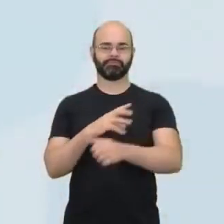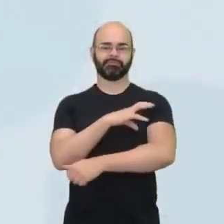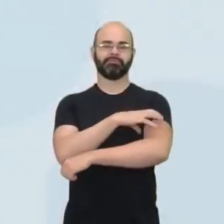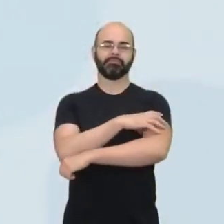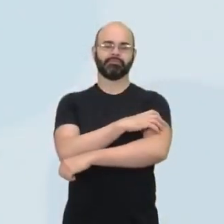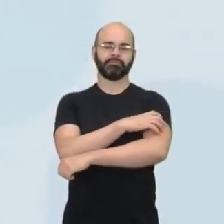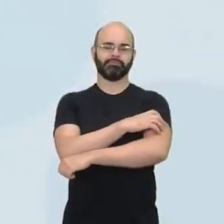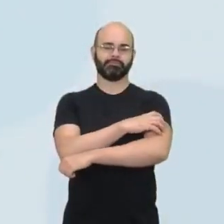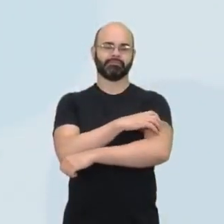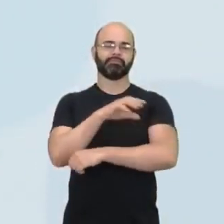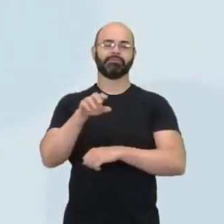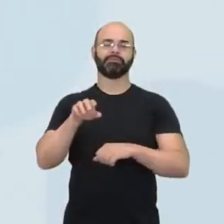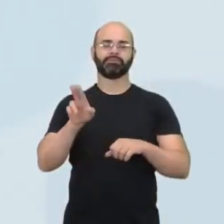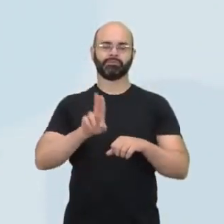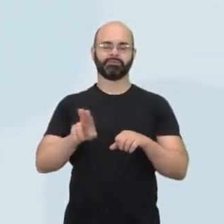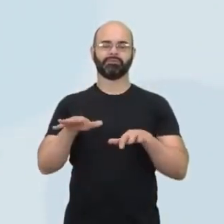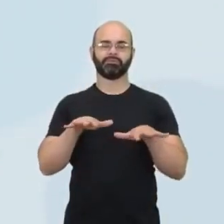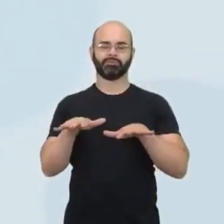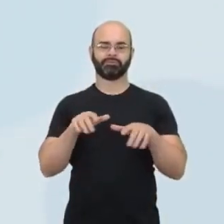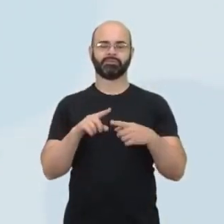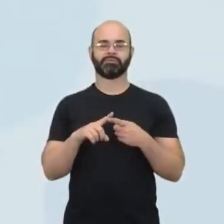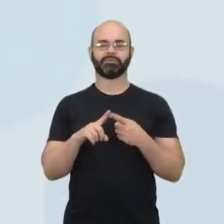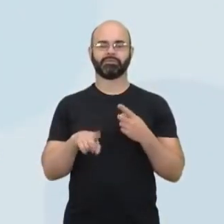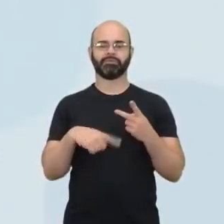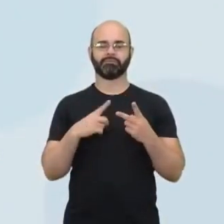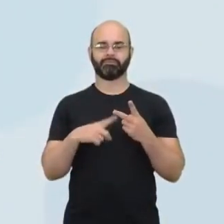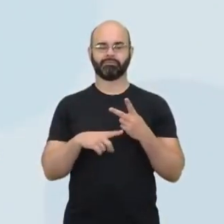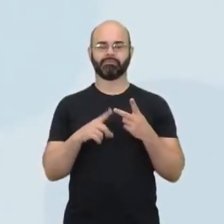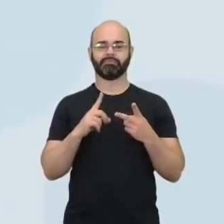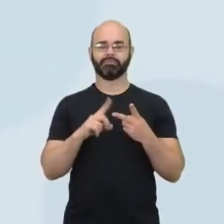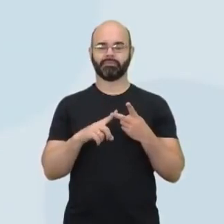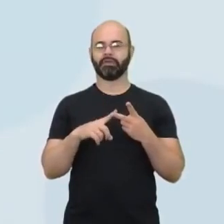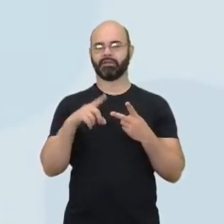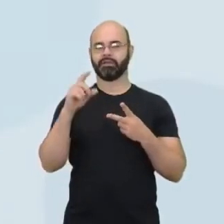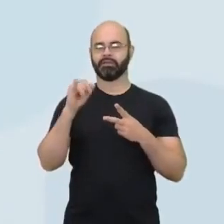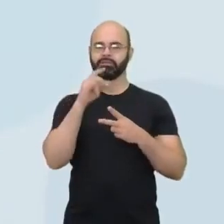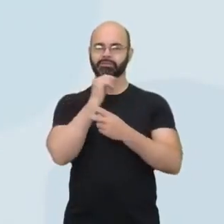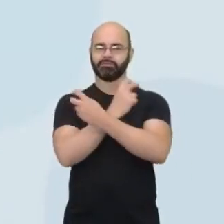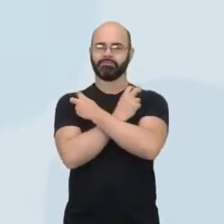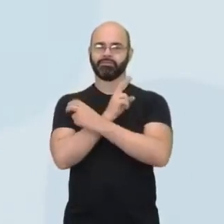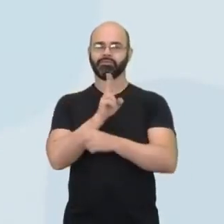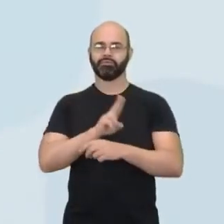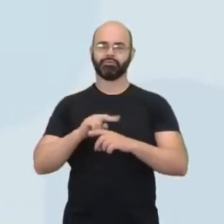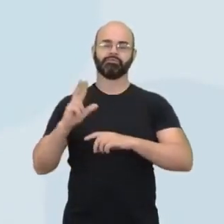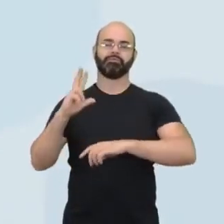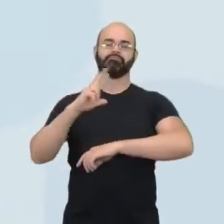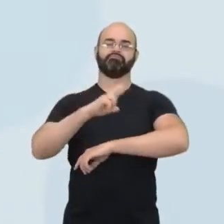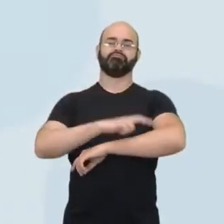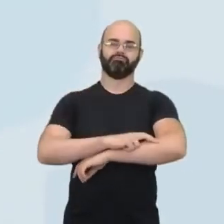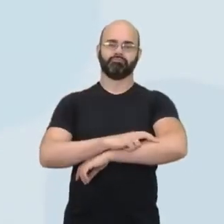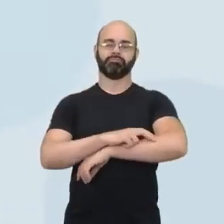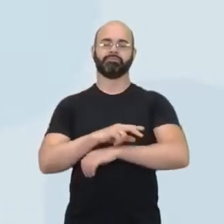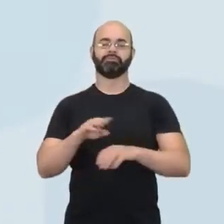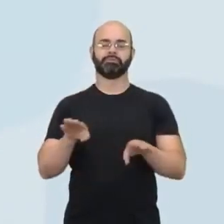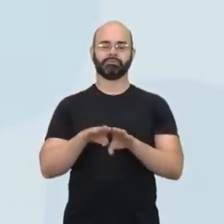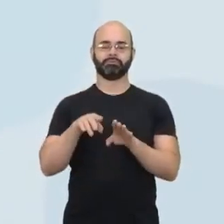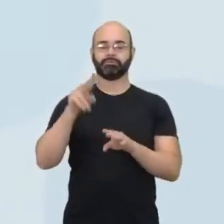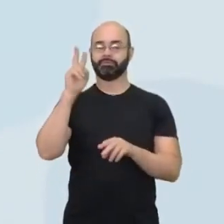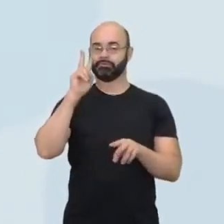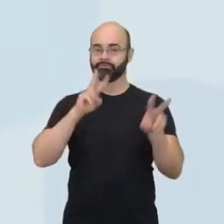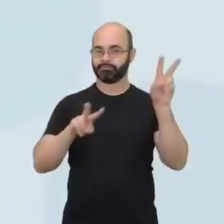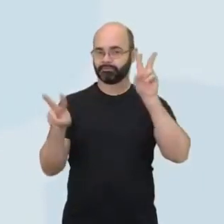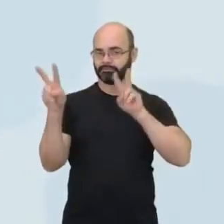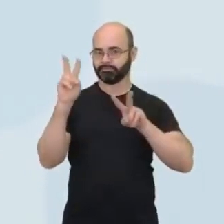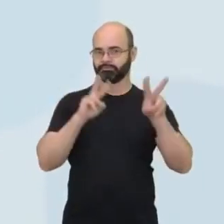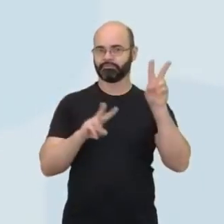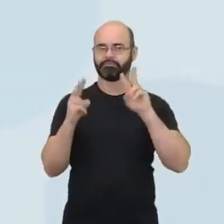né? Está usando também o esqueleto para poder pousar, mas ele tem que estar usando a visão, né, para poder